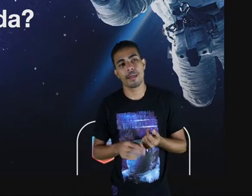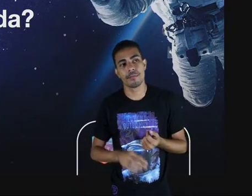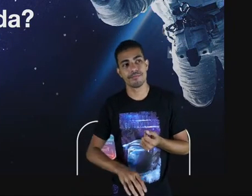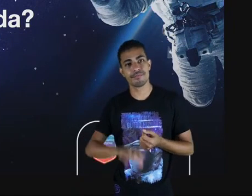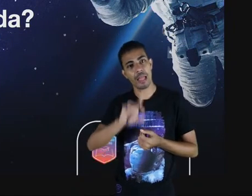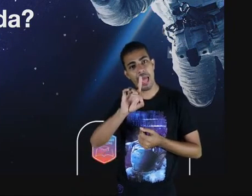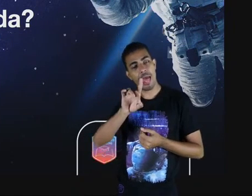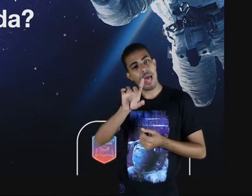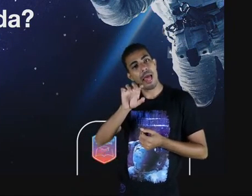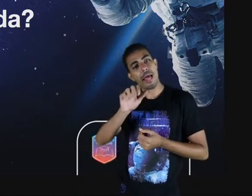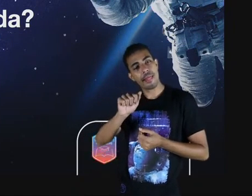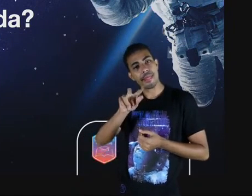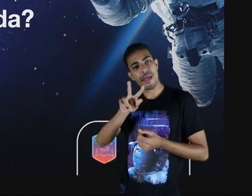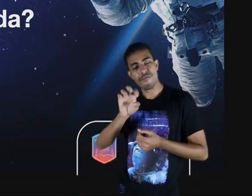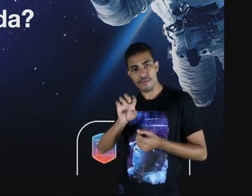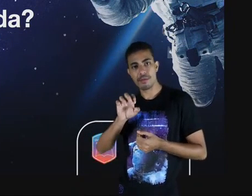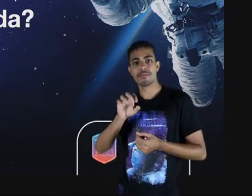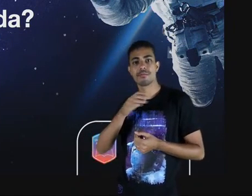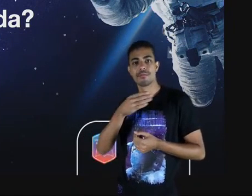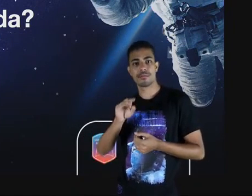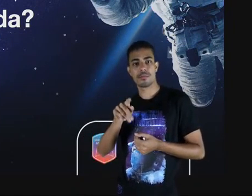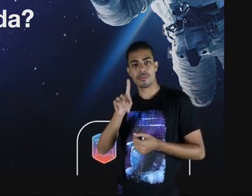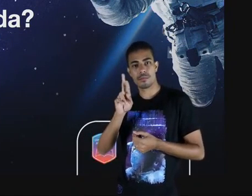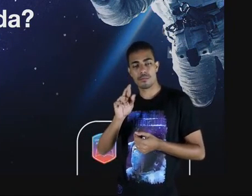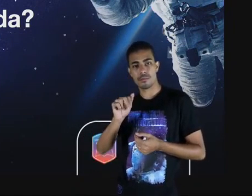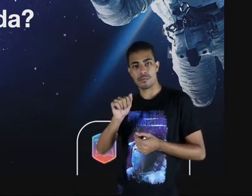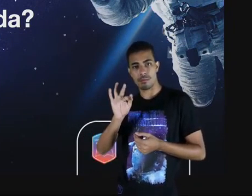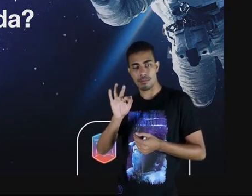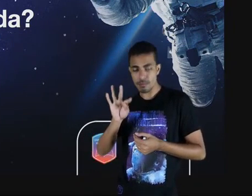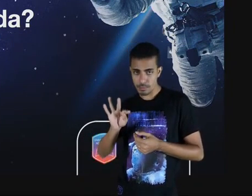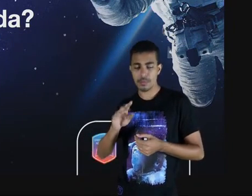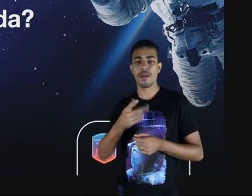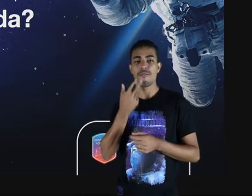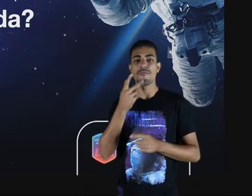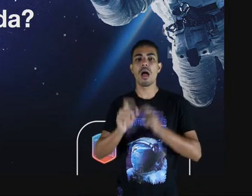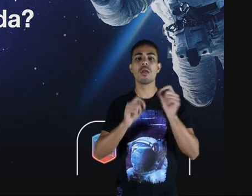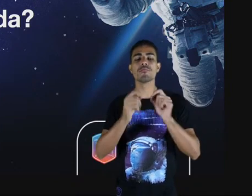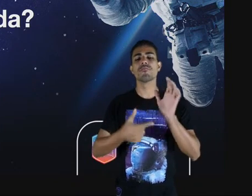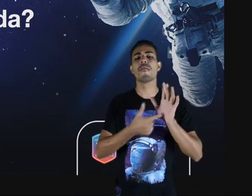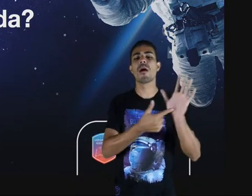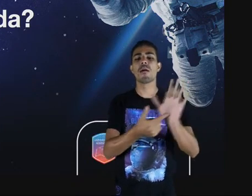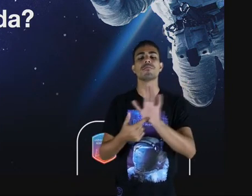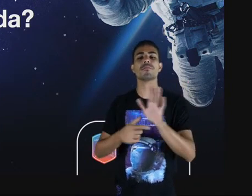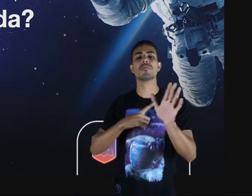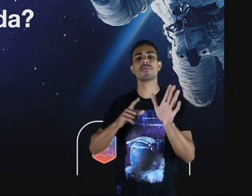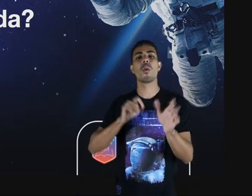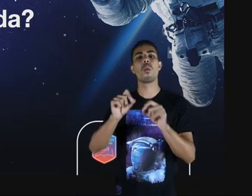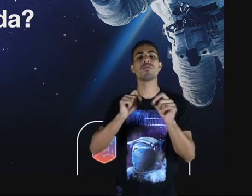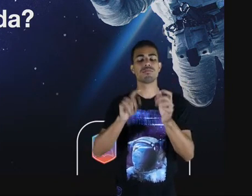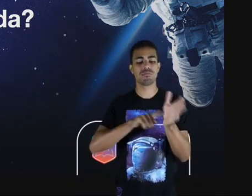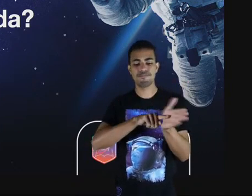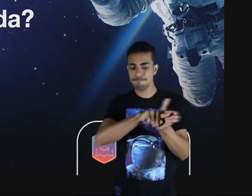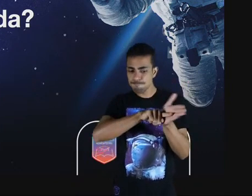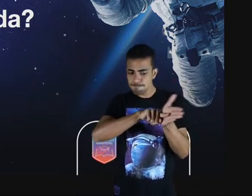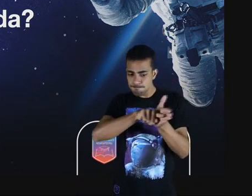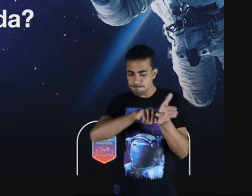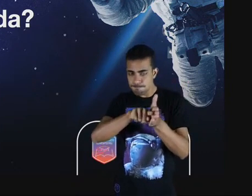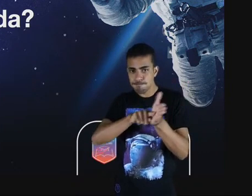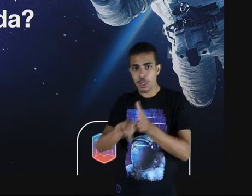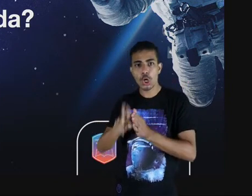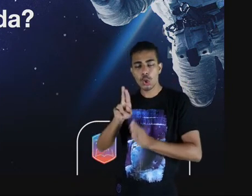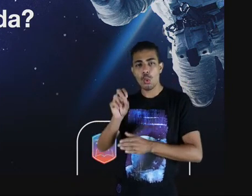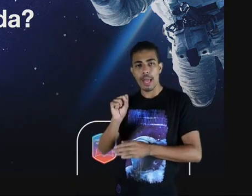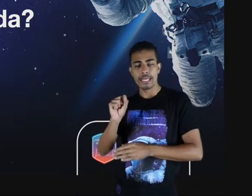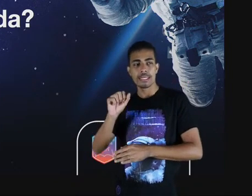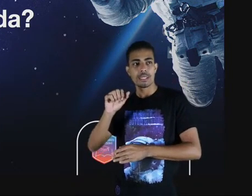David Kraft, no livro Líderes que Permanecem, ele apresenta uma investigação feita pela US